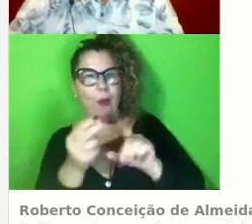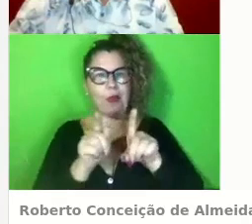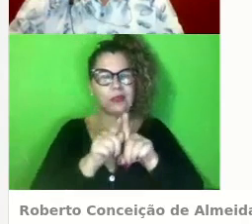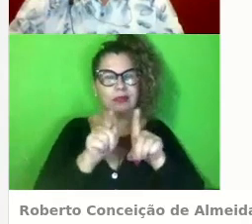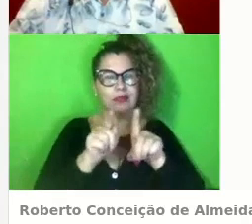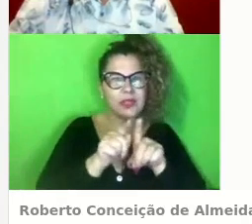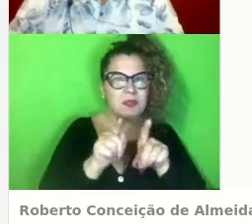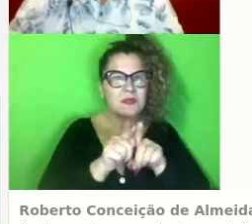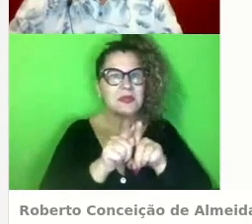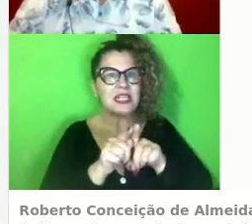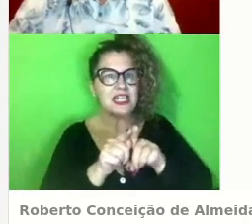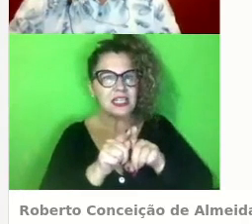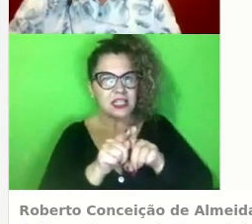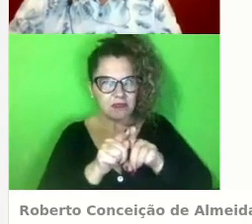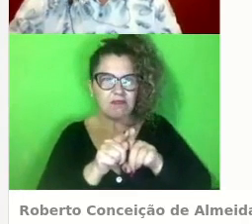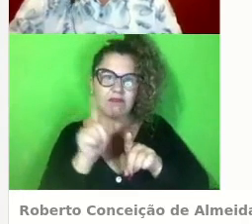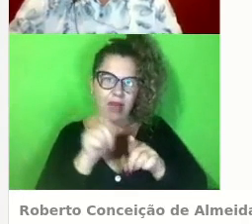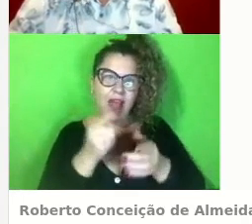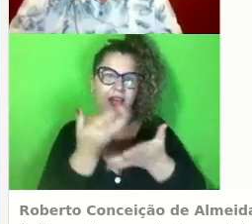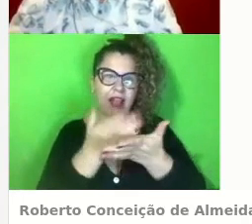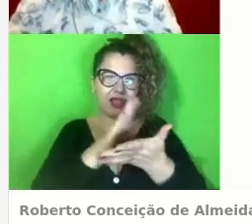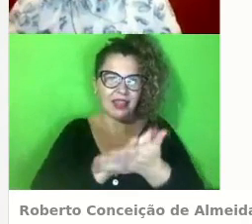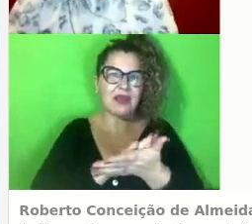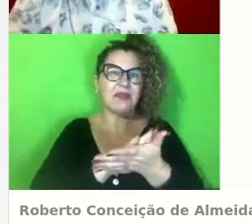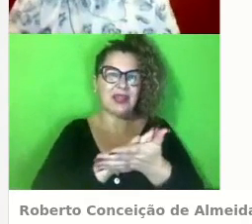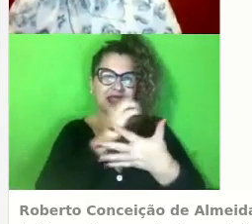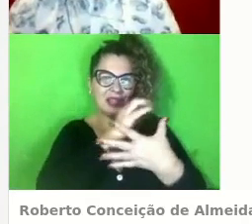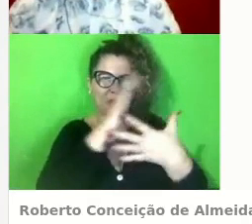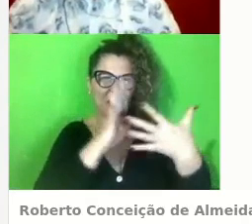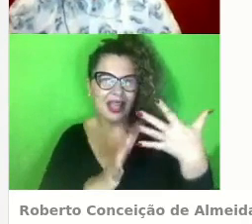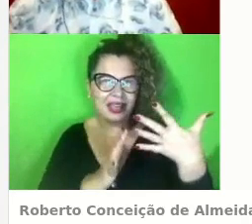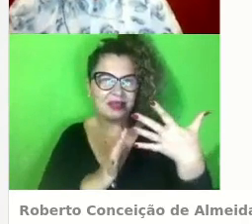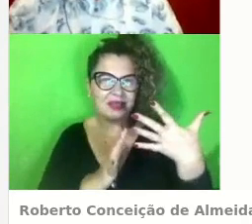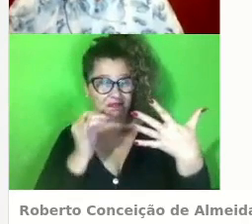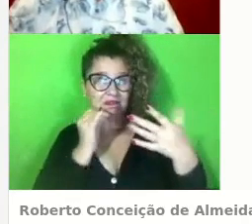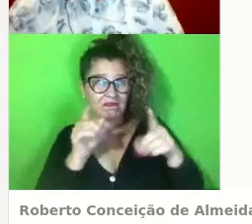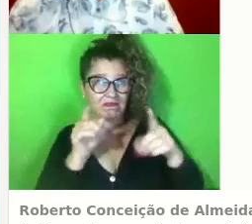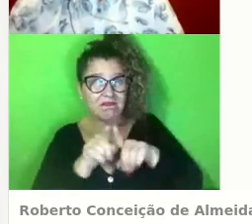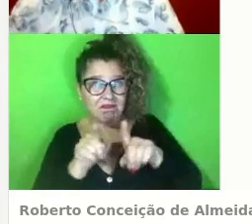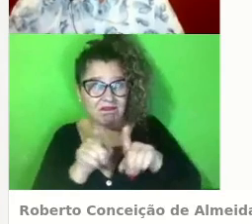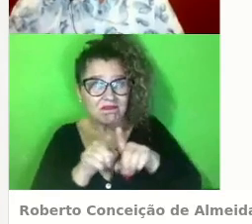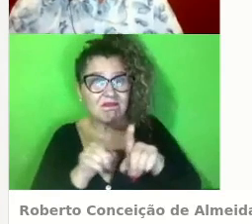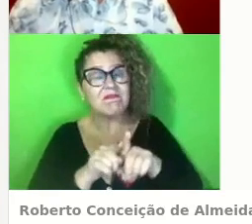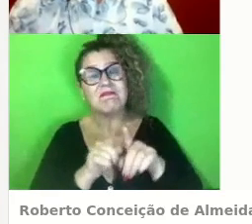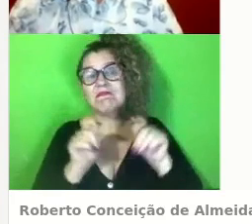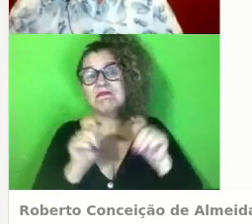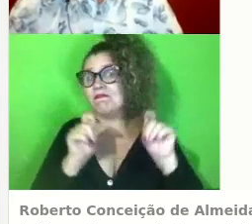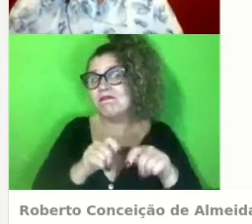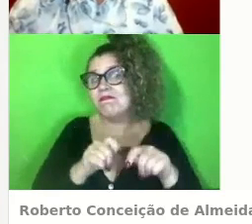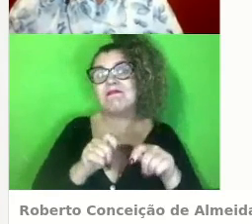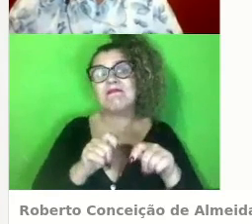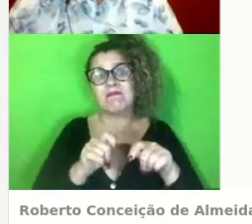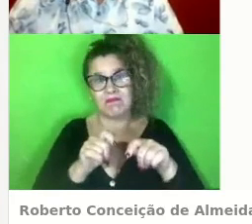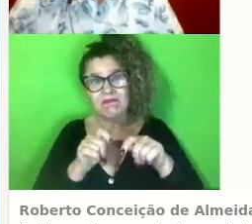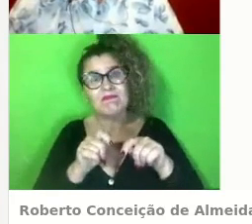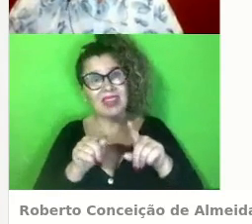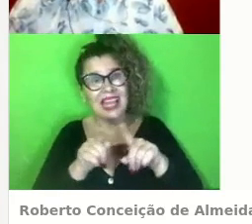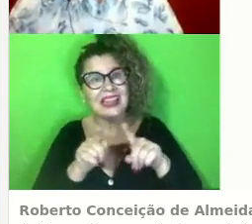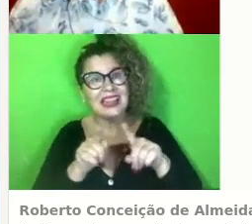a interpretação de textos em Libras, trazer recursos no próprio código-fonte, né,